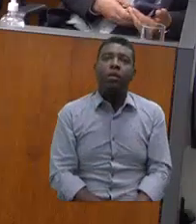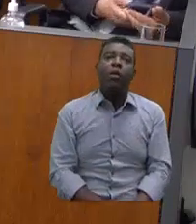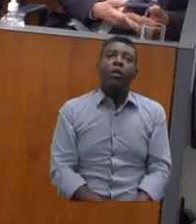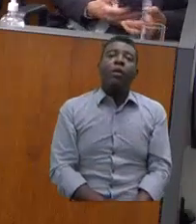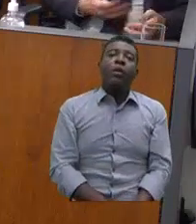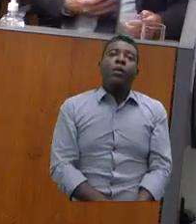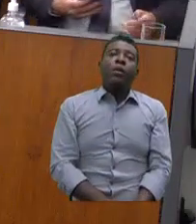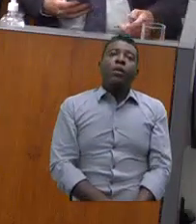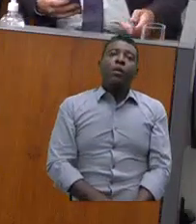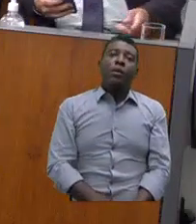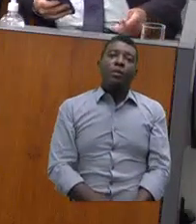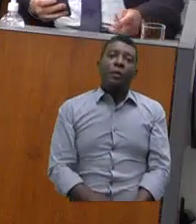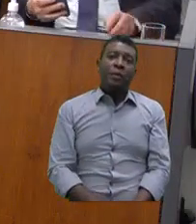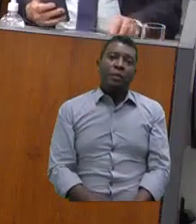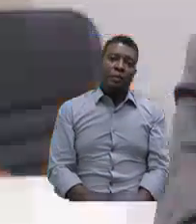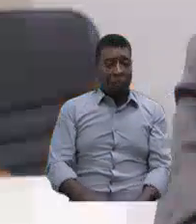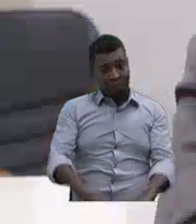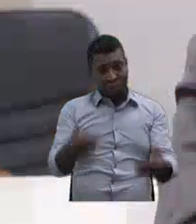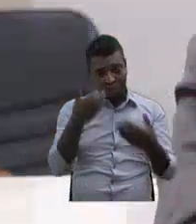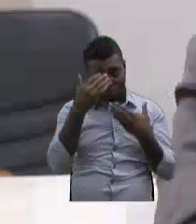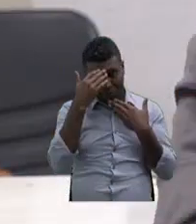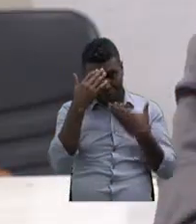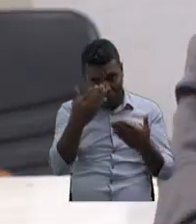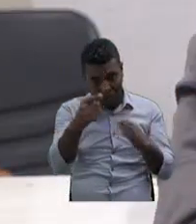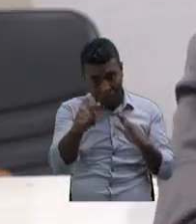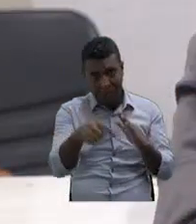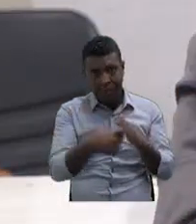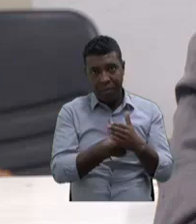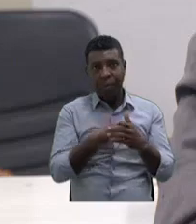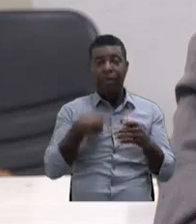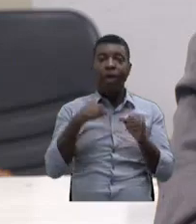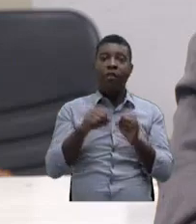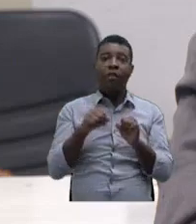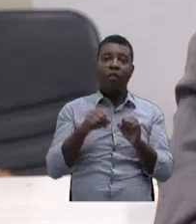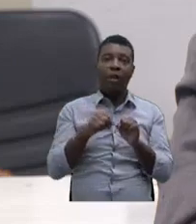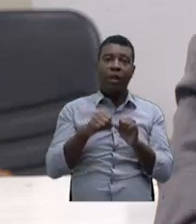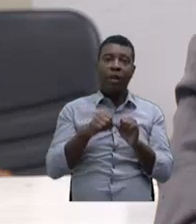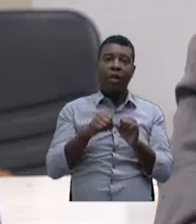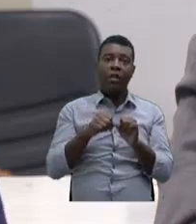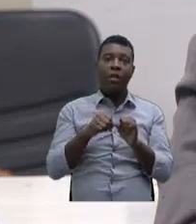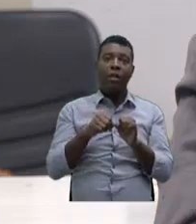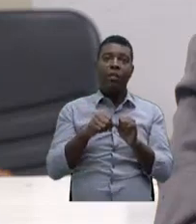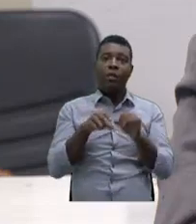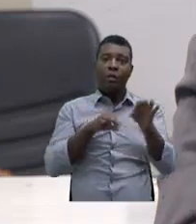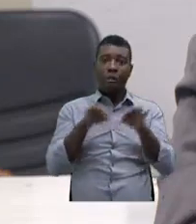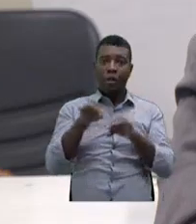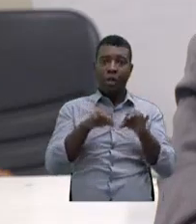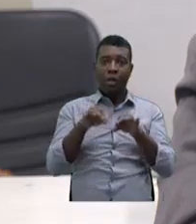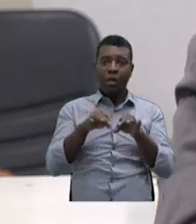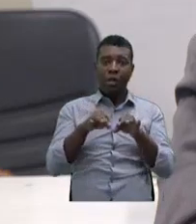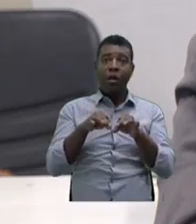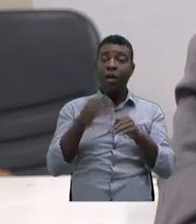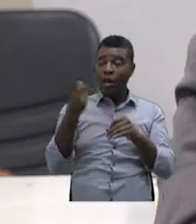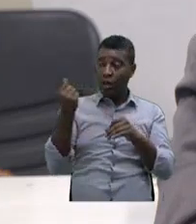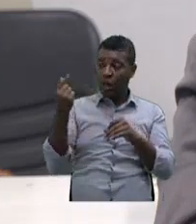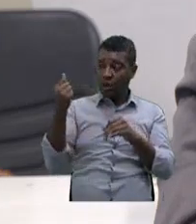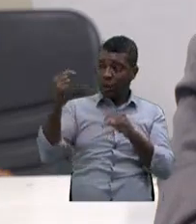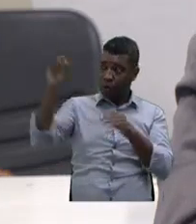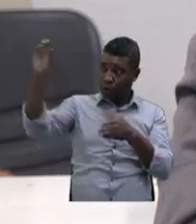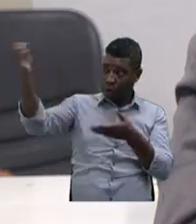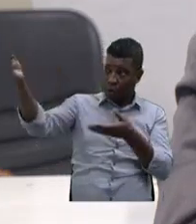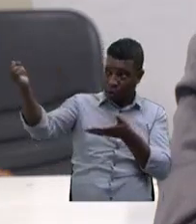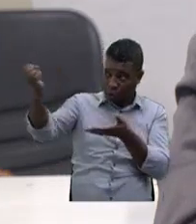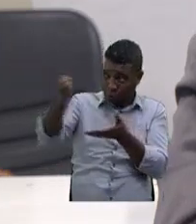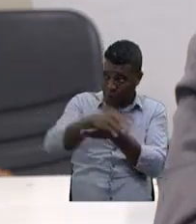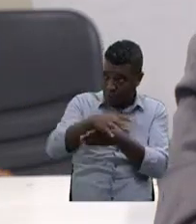Obrigado. Nós fizemos o plano e, assim que o recurso ser depositado, nós vamos abrir os editais.